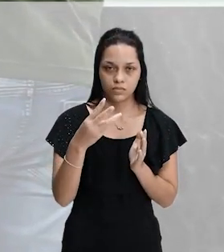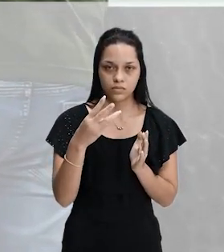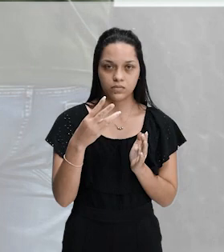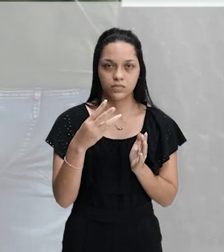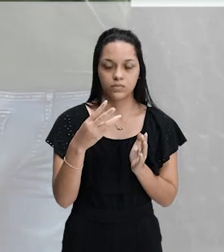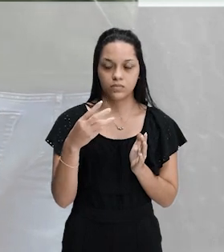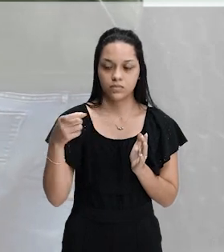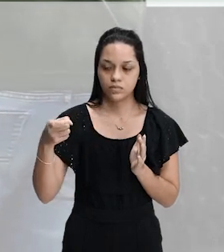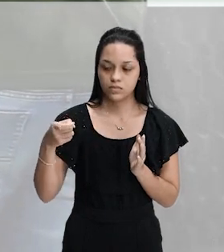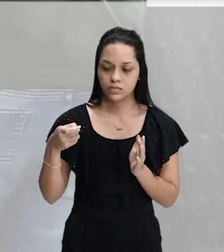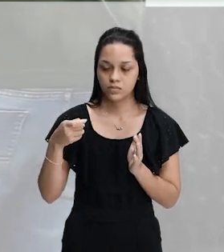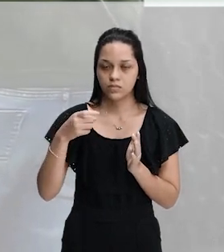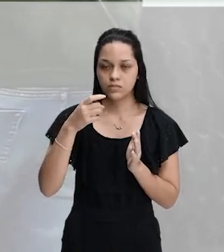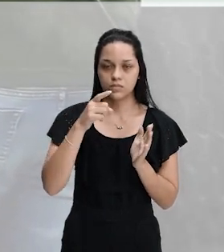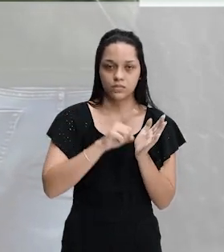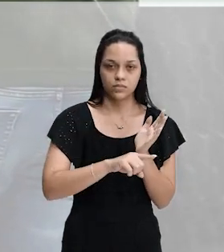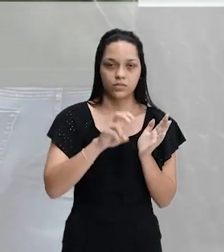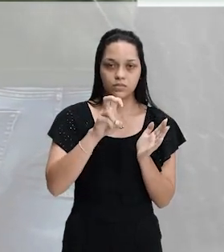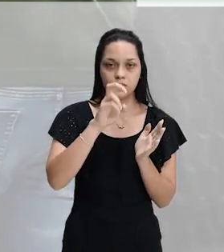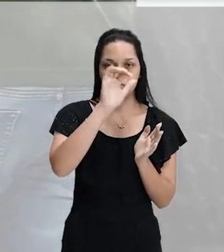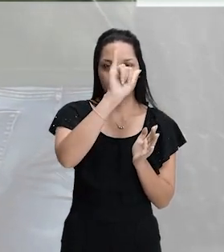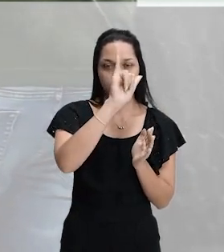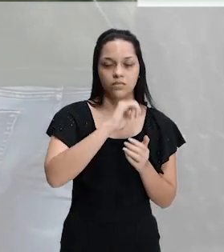x com menos 5 no eixo y.